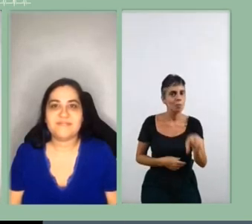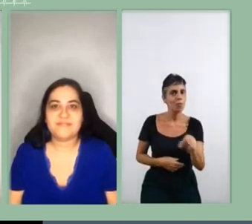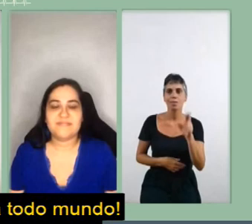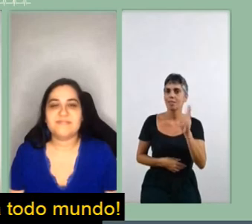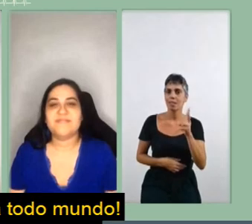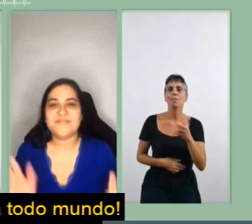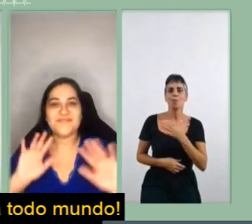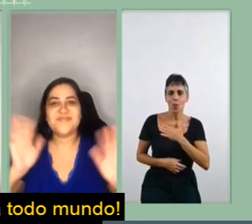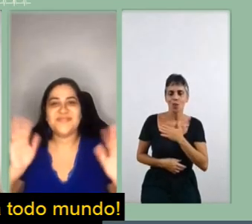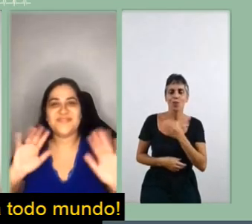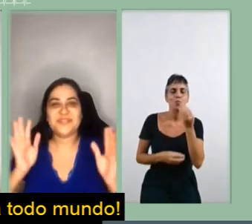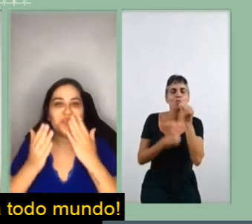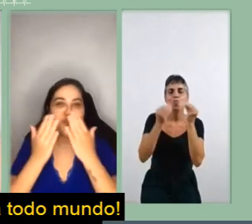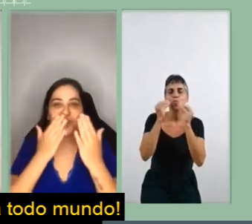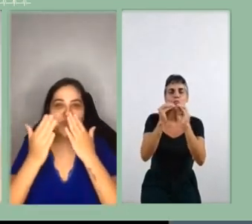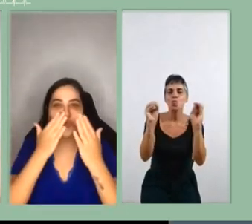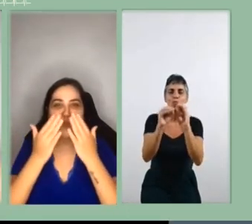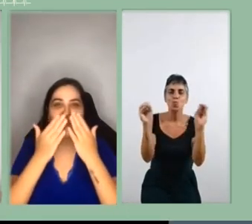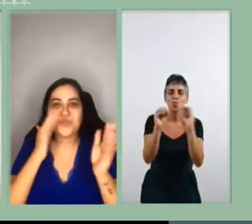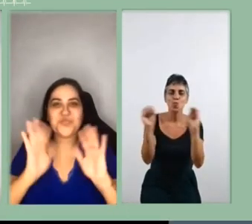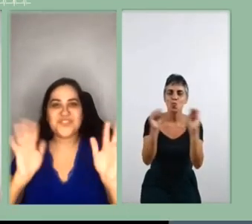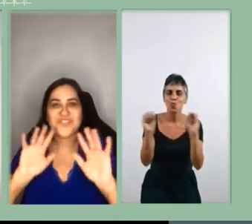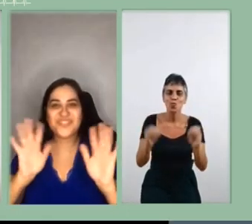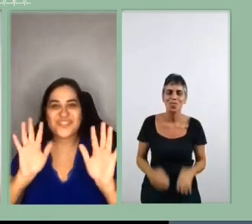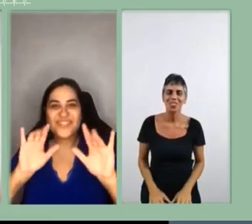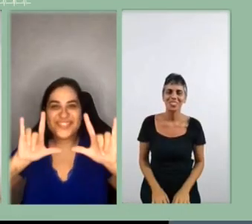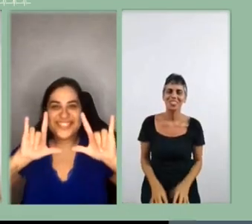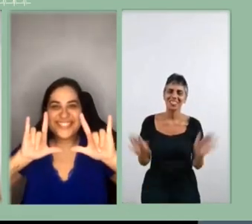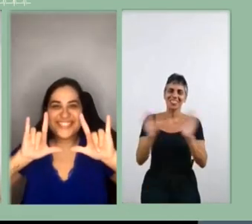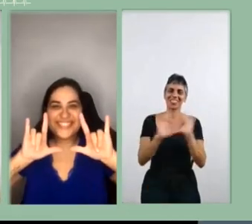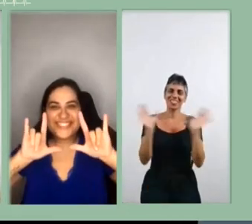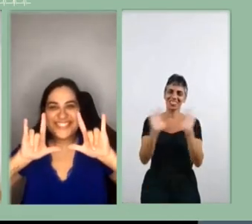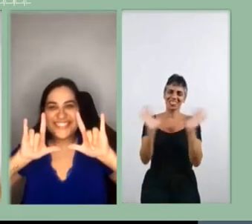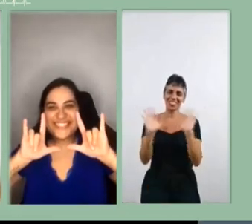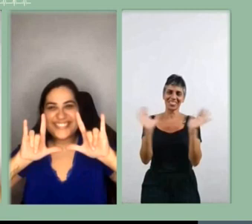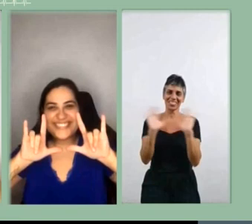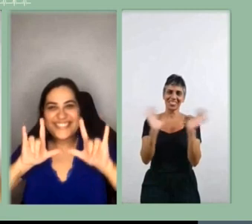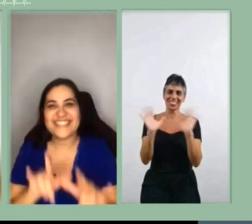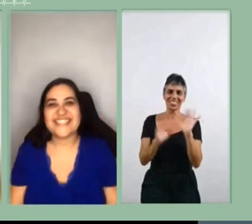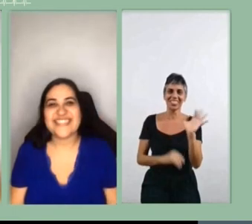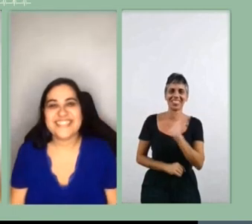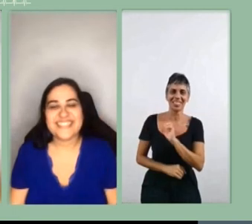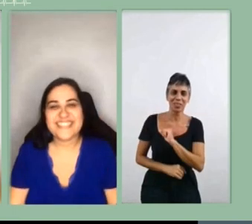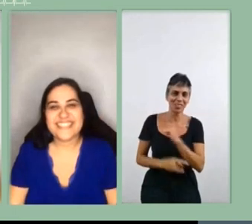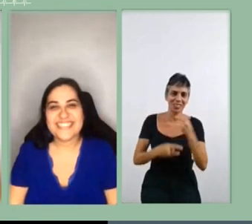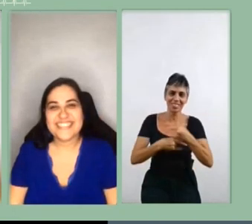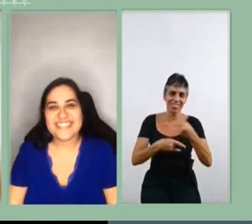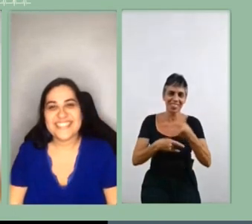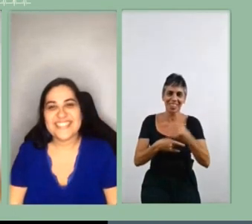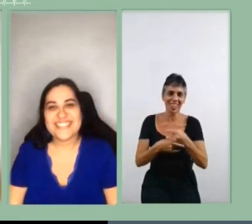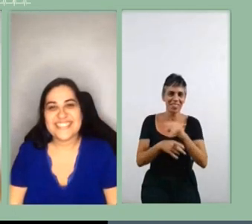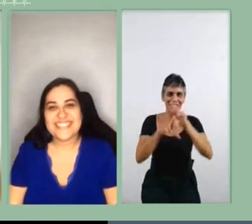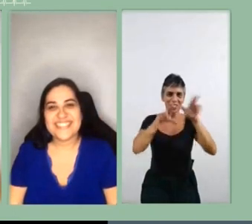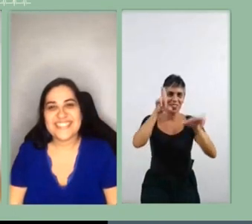Beijo! Cheiro para vocês. Mundo. Cheiro pernambucano para vocês. Eu adoro essas lives cheias de sotaque. Agora